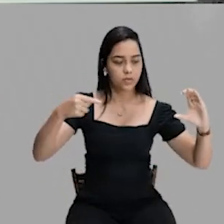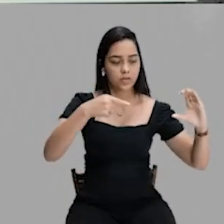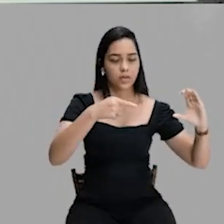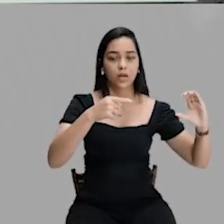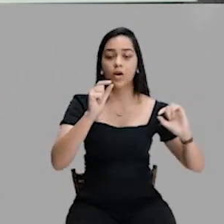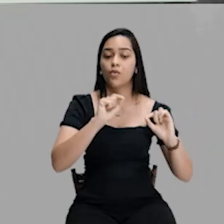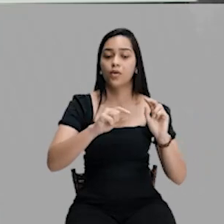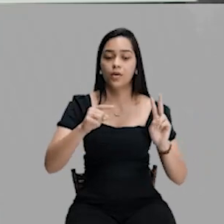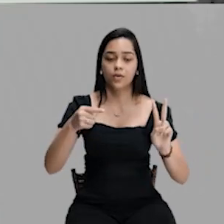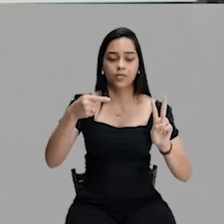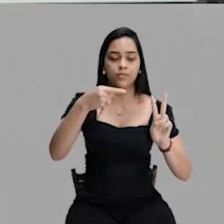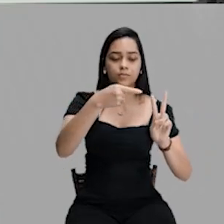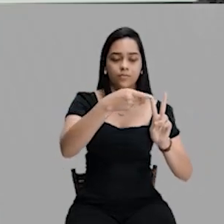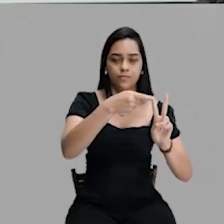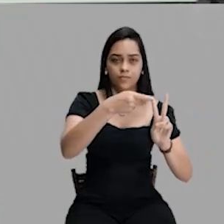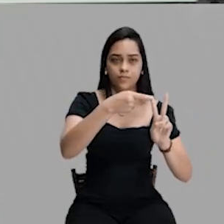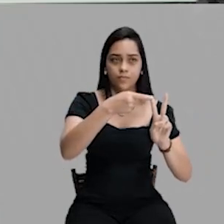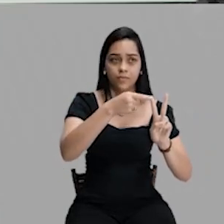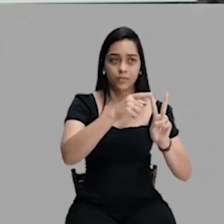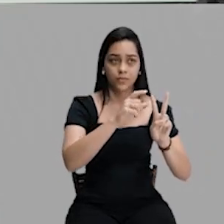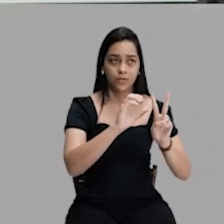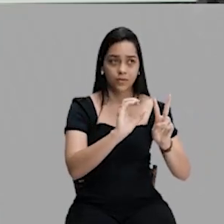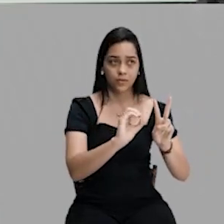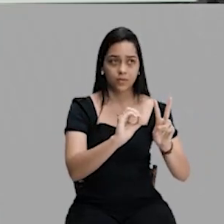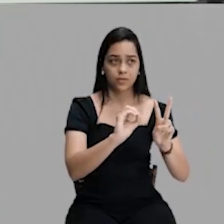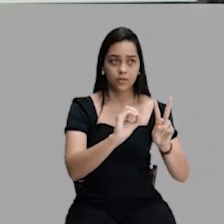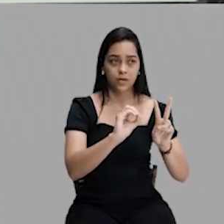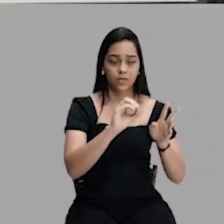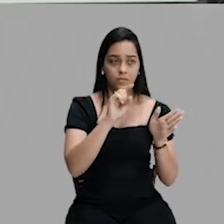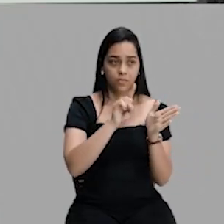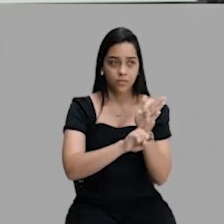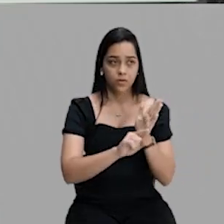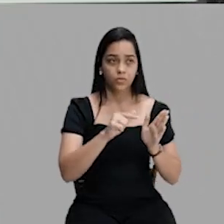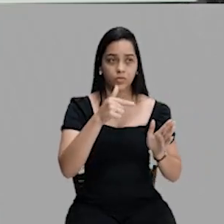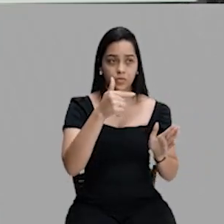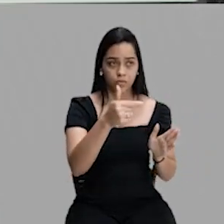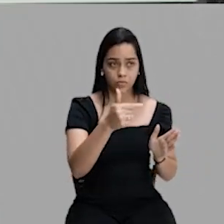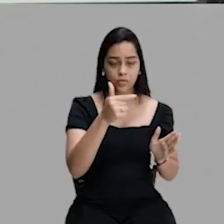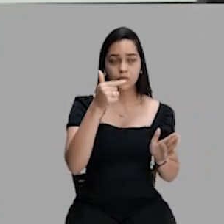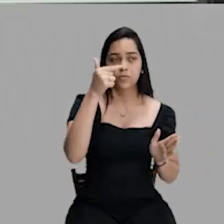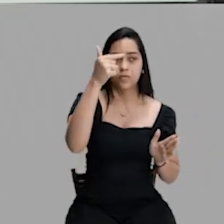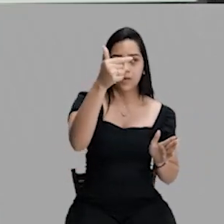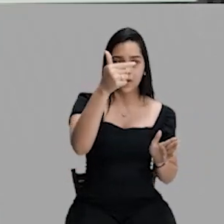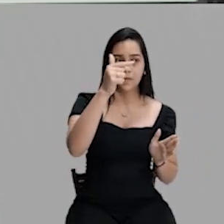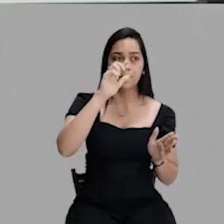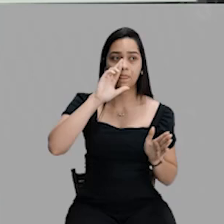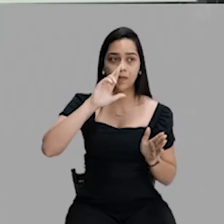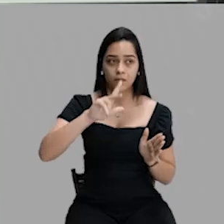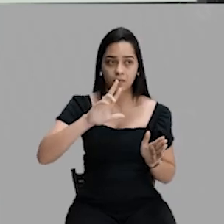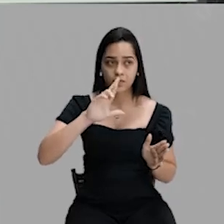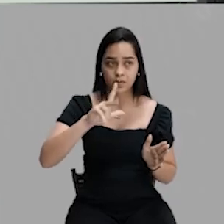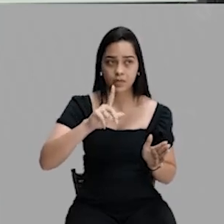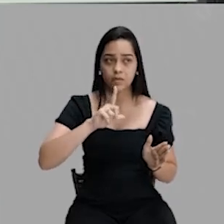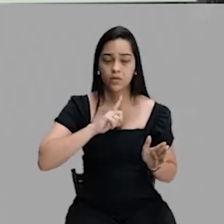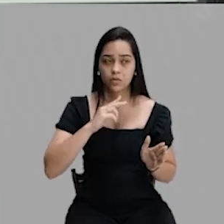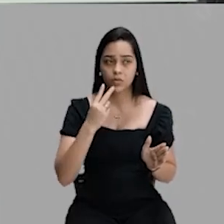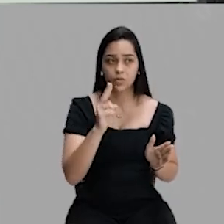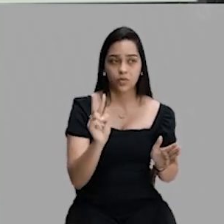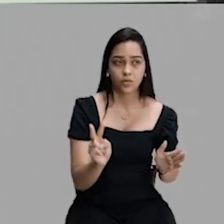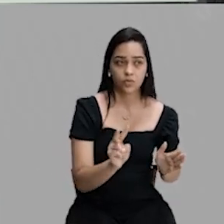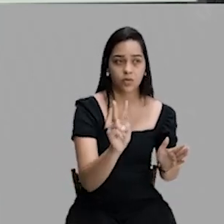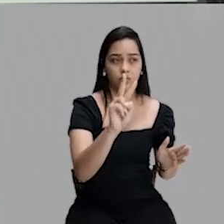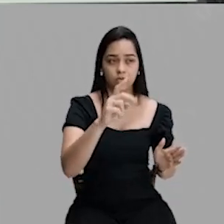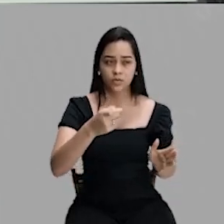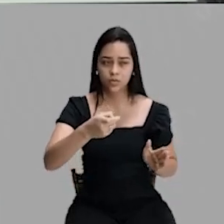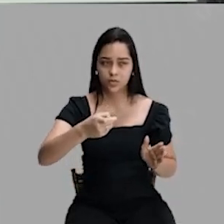ser raiz quadrada, né? De 0 menos 2 ao quadrado. A diferença entre os dois valores